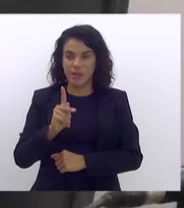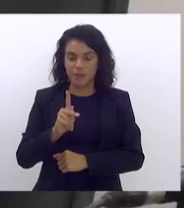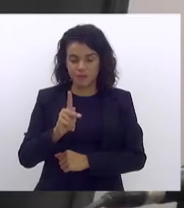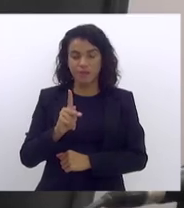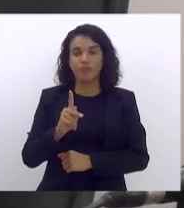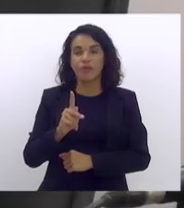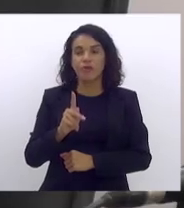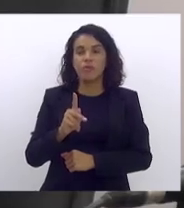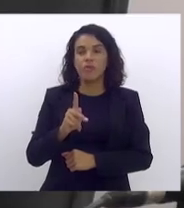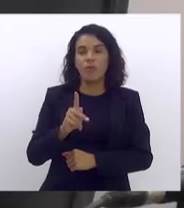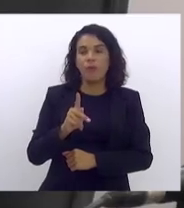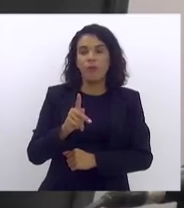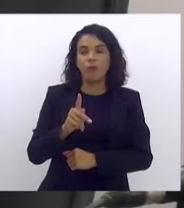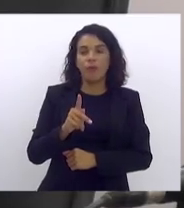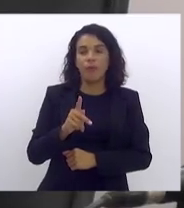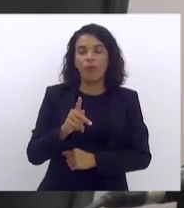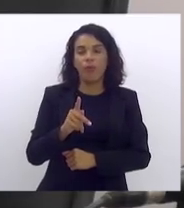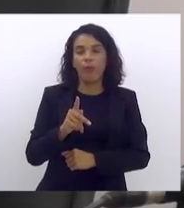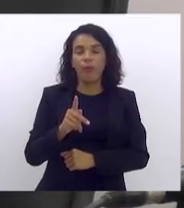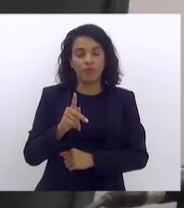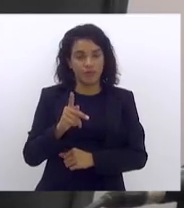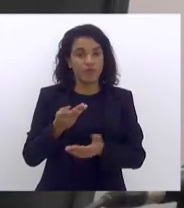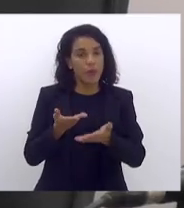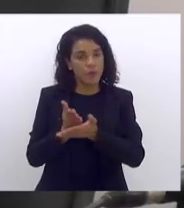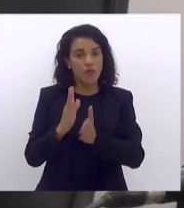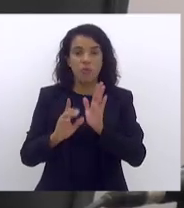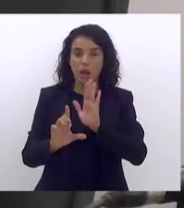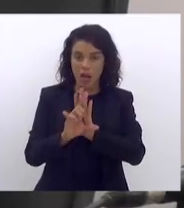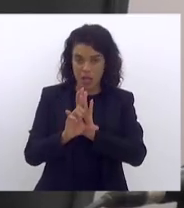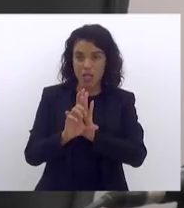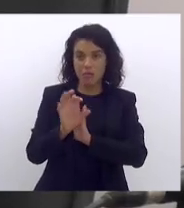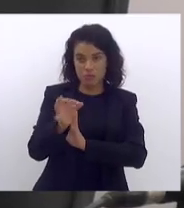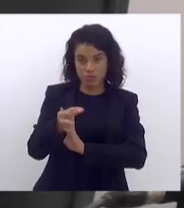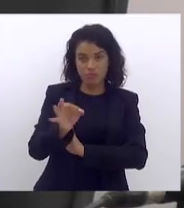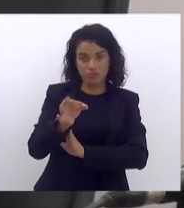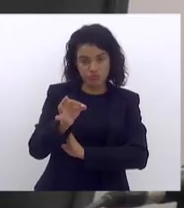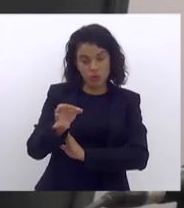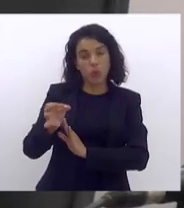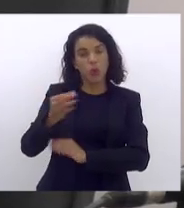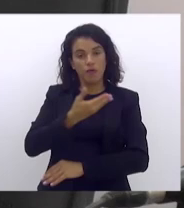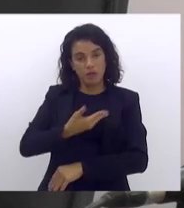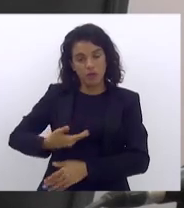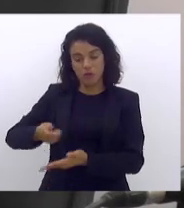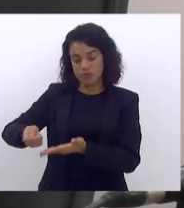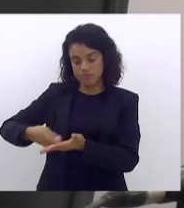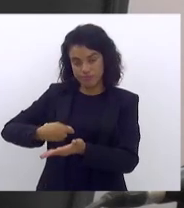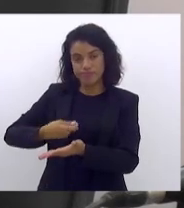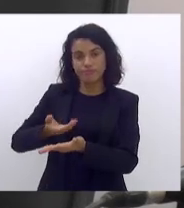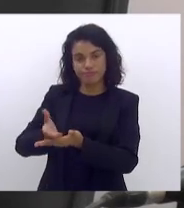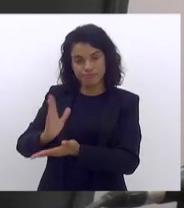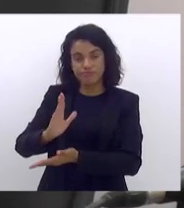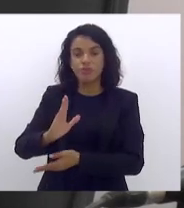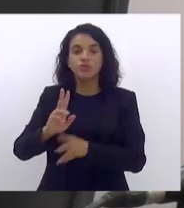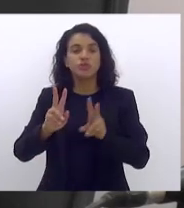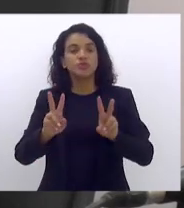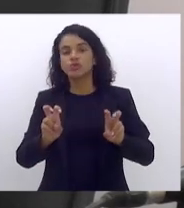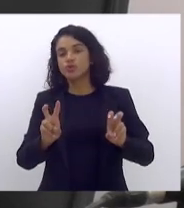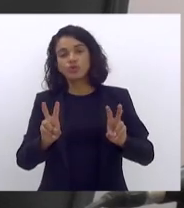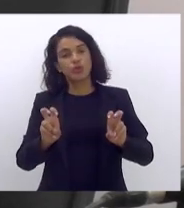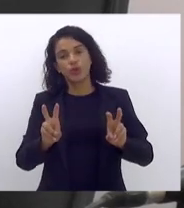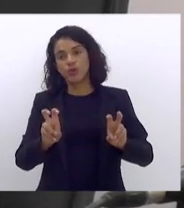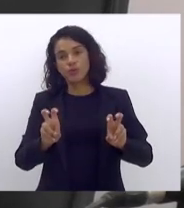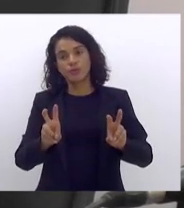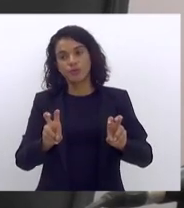como disse o deputado Mink, uma lei que foi aprovada lei e sancionada pelo governador, que diz respeito à questão